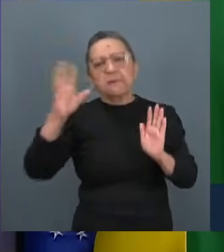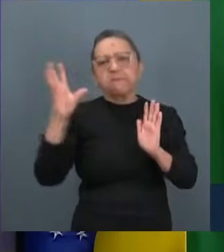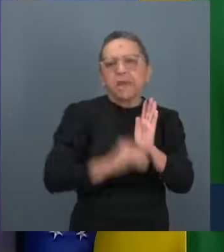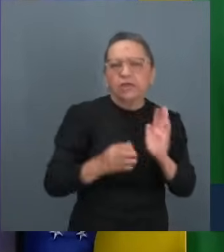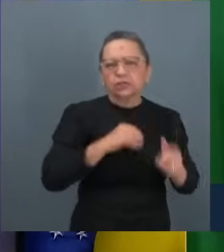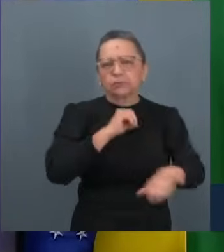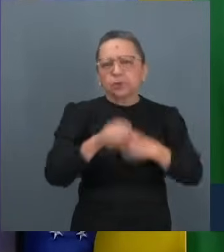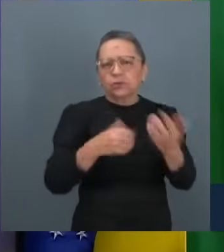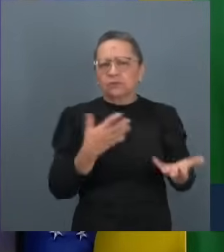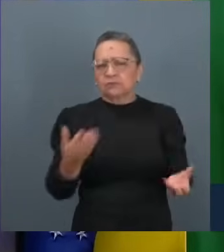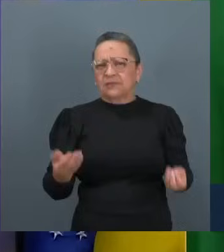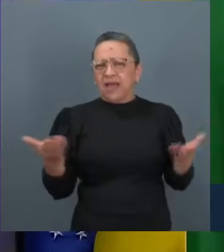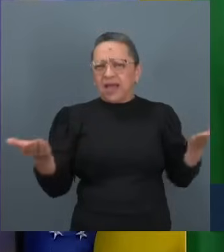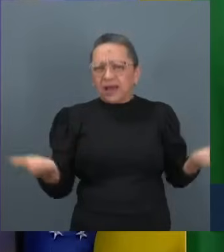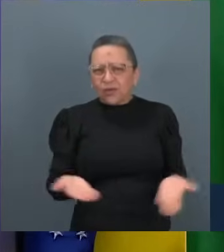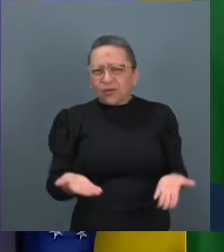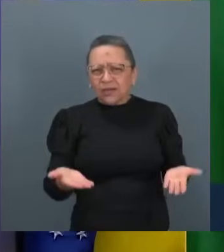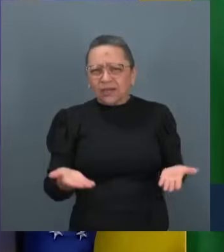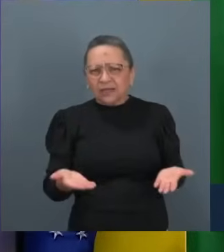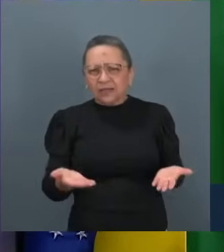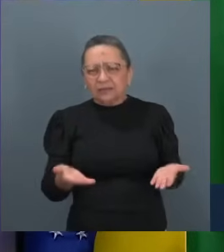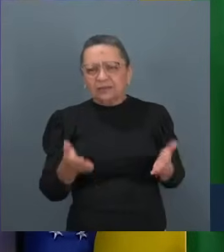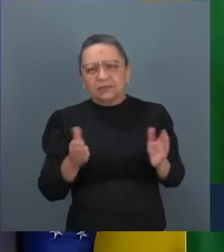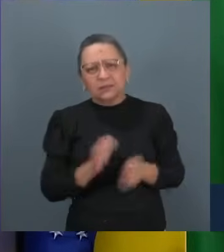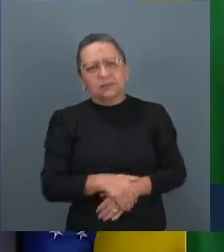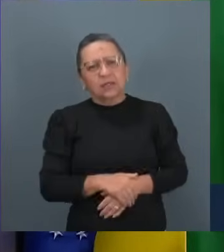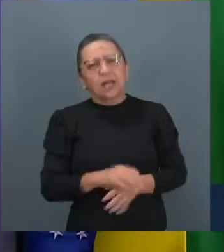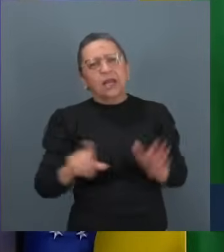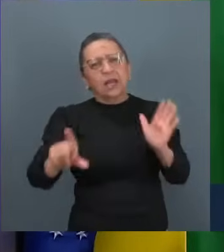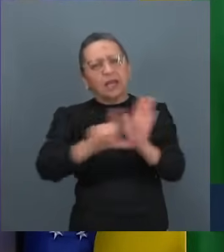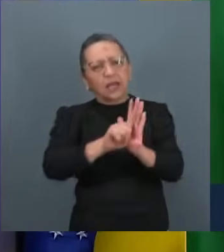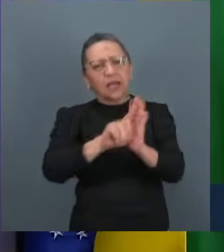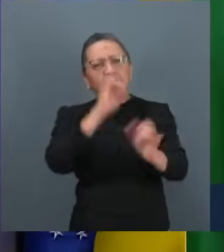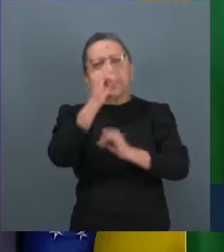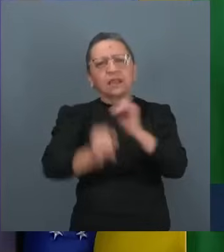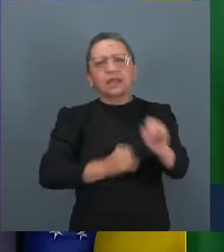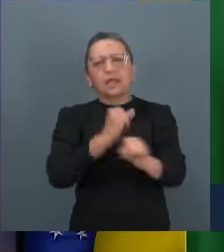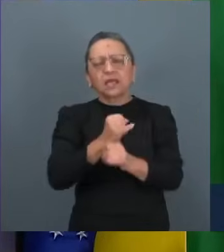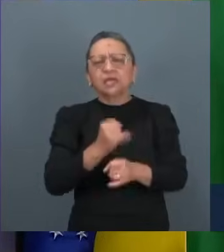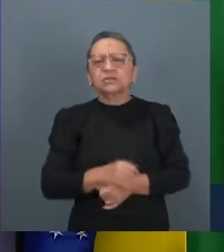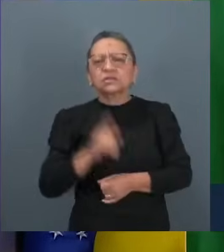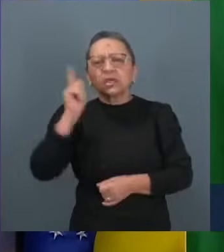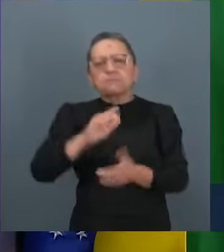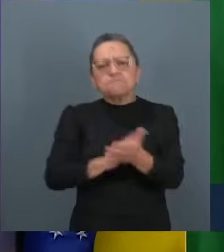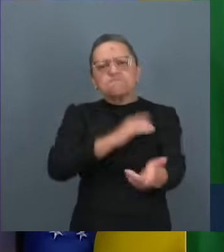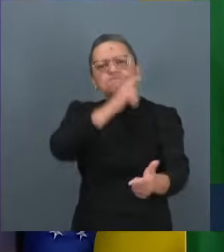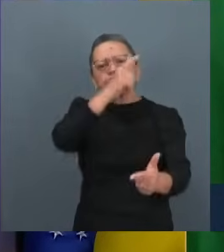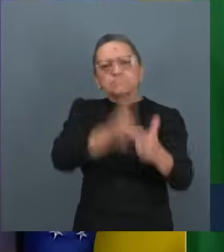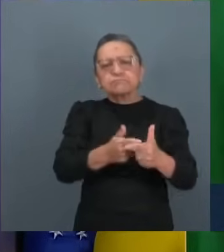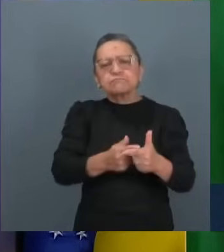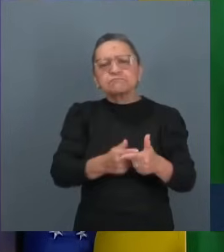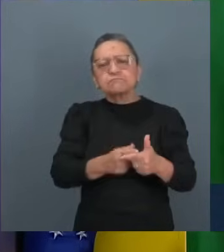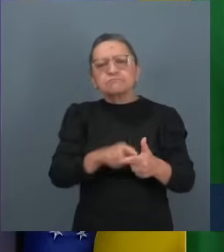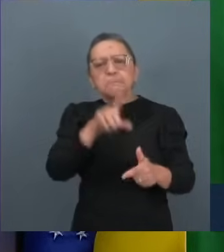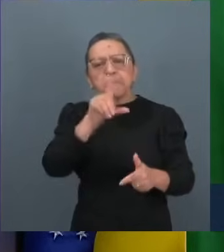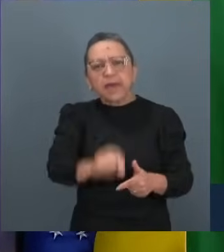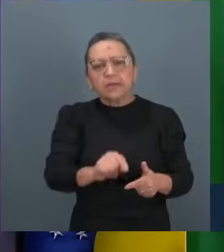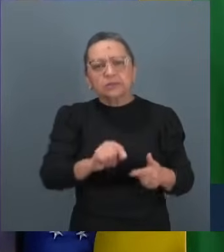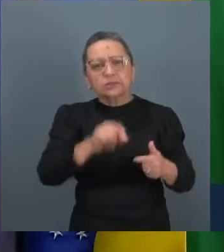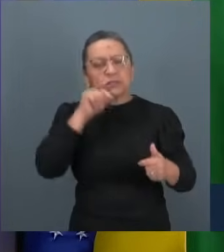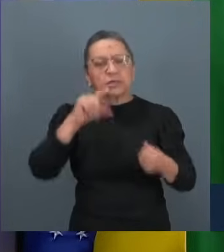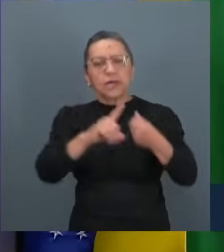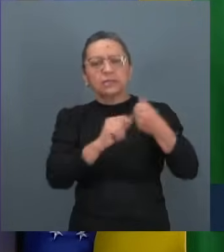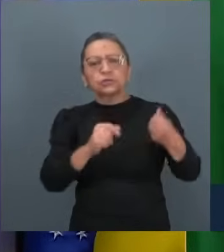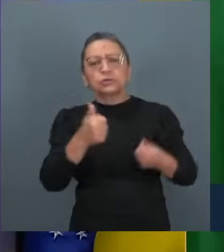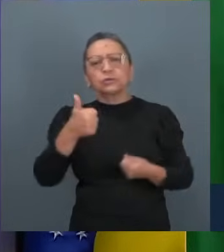Mas agora, 11 anos depois, eles vêm reinterpretar o artigo 19 do Marco